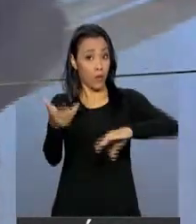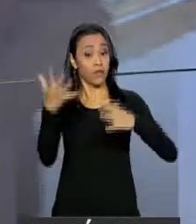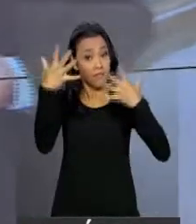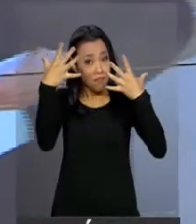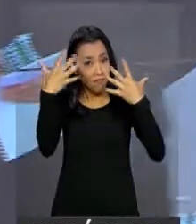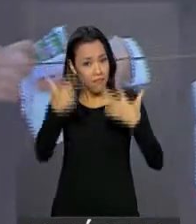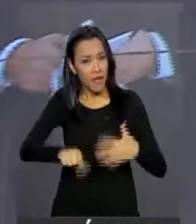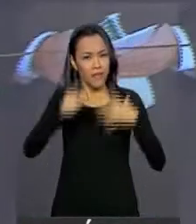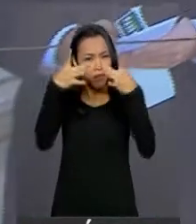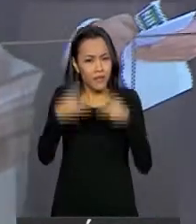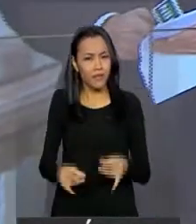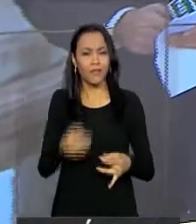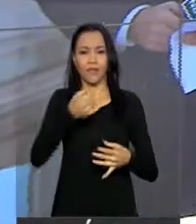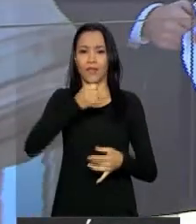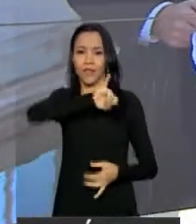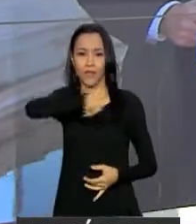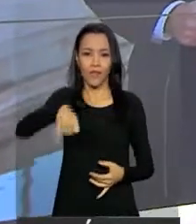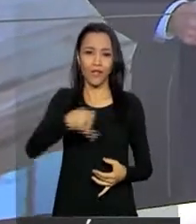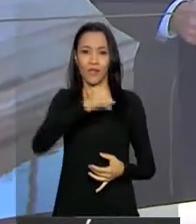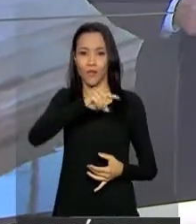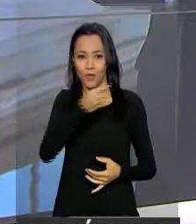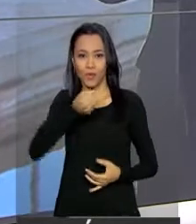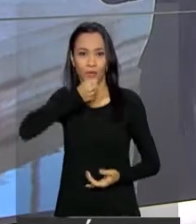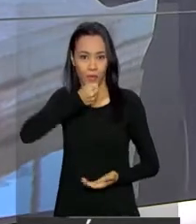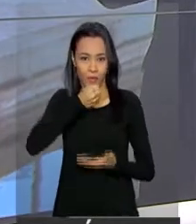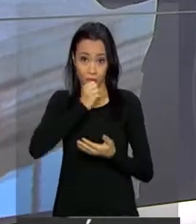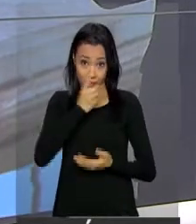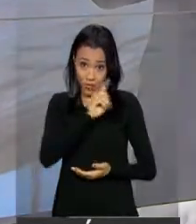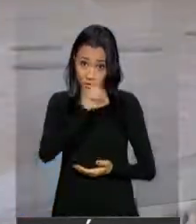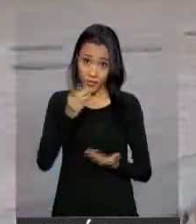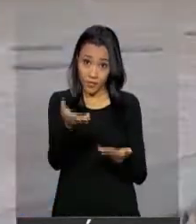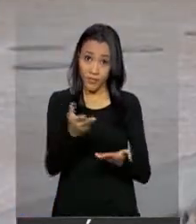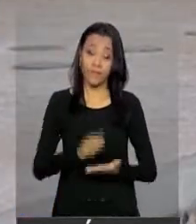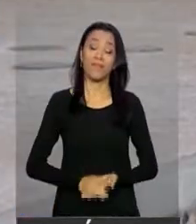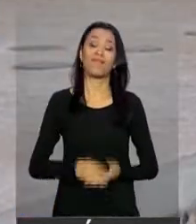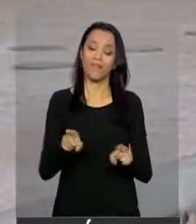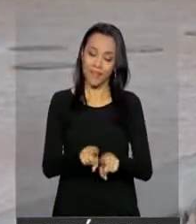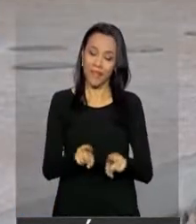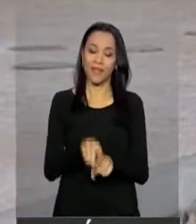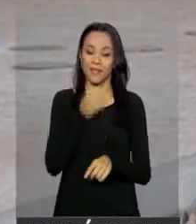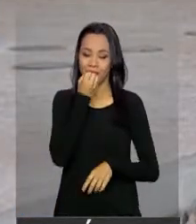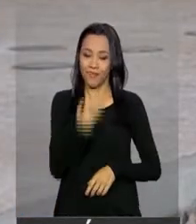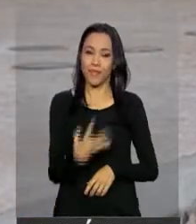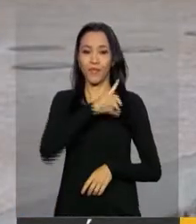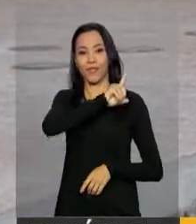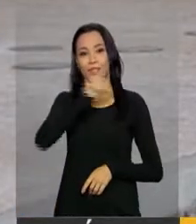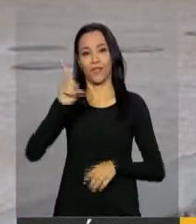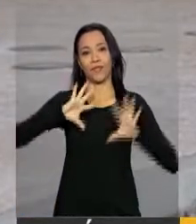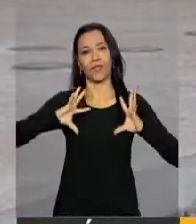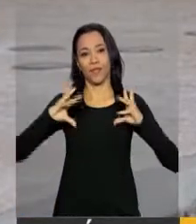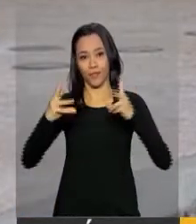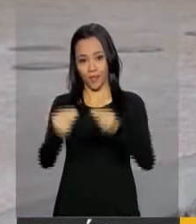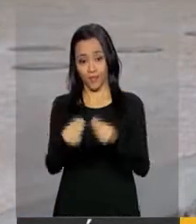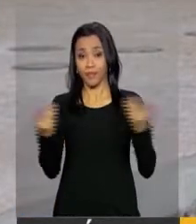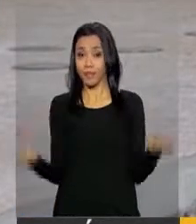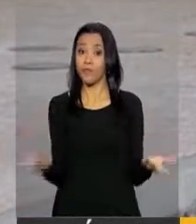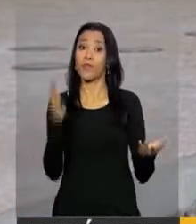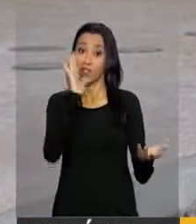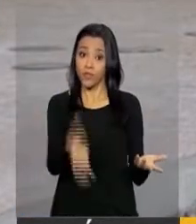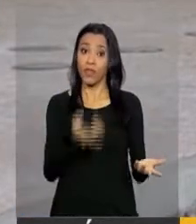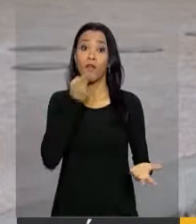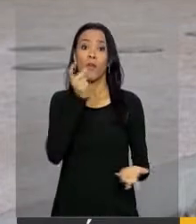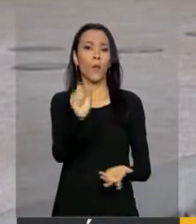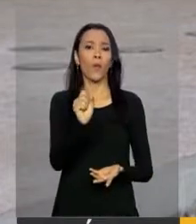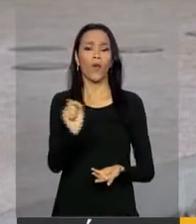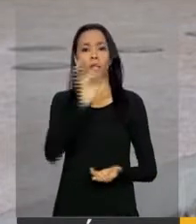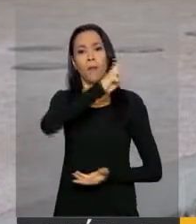Neto. Oi, João Pedro, bom dia para você. Oi, Daniele, bom dia para você também, bom dia a todos. Pois é, como você falou, hoje o